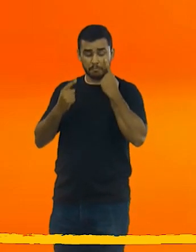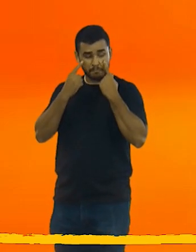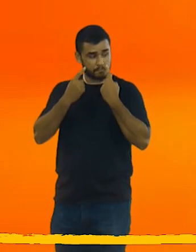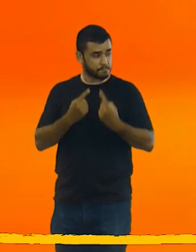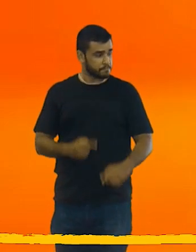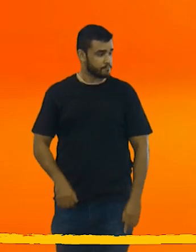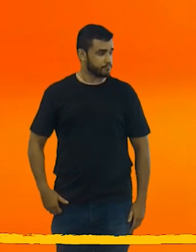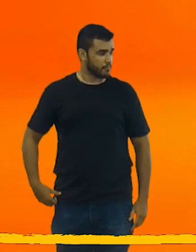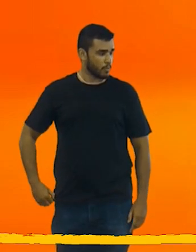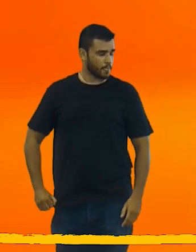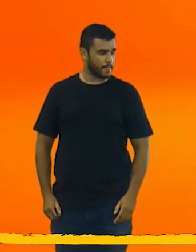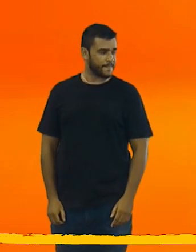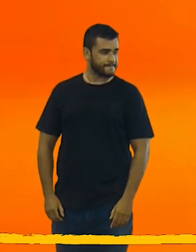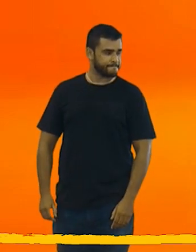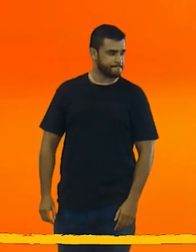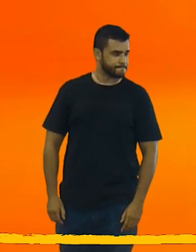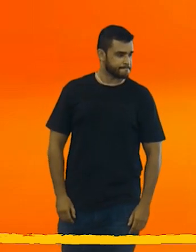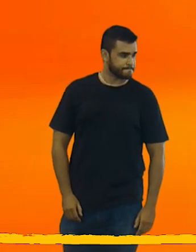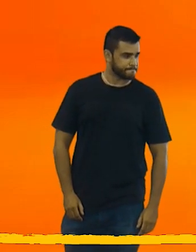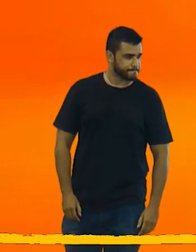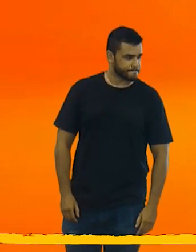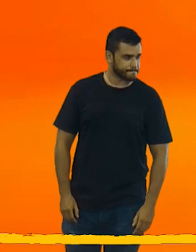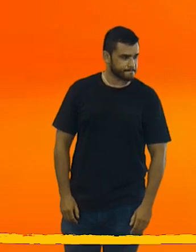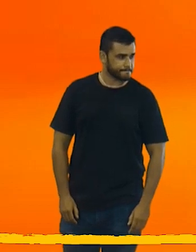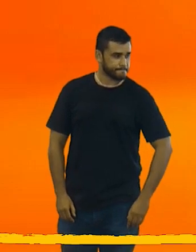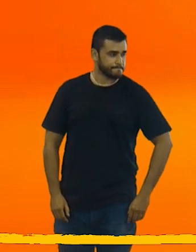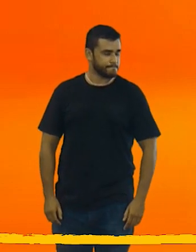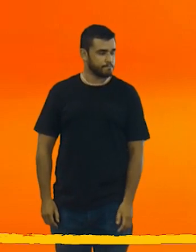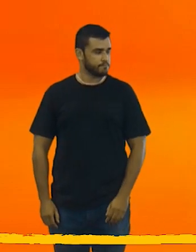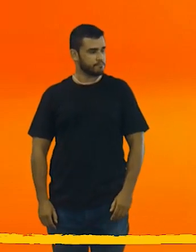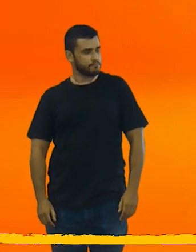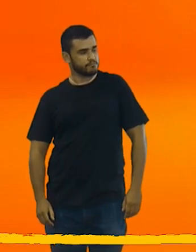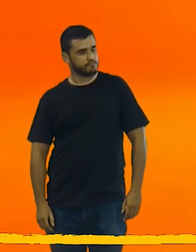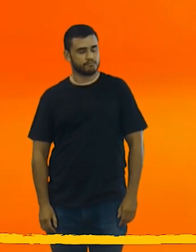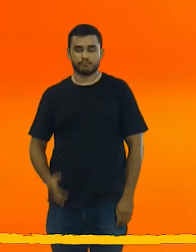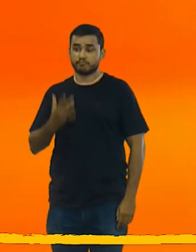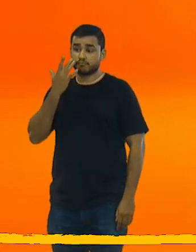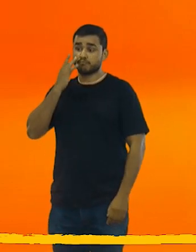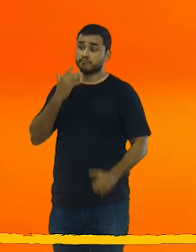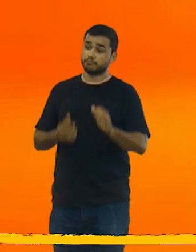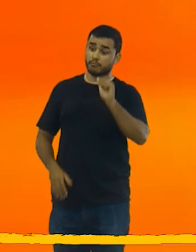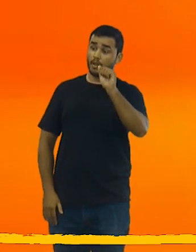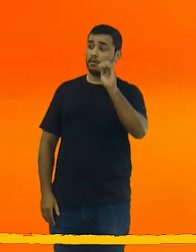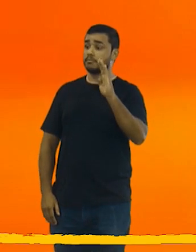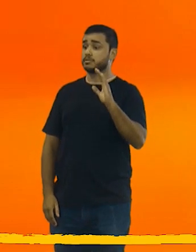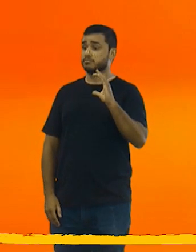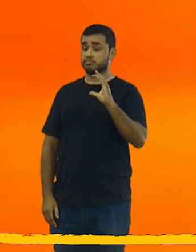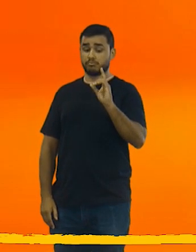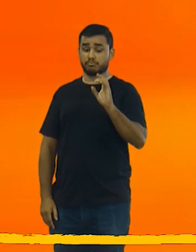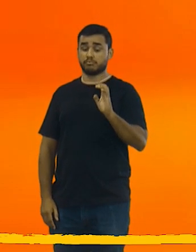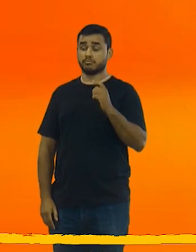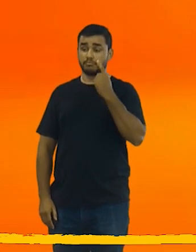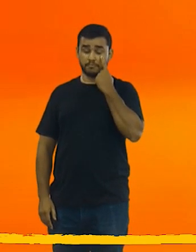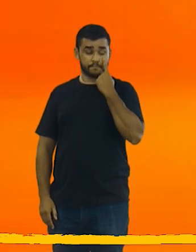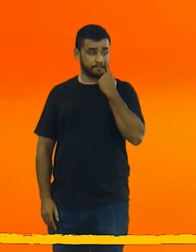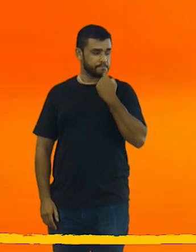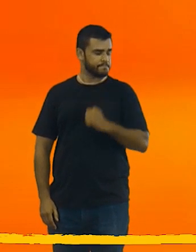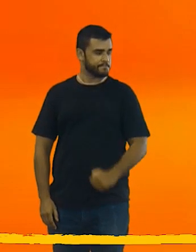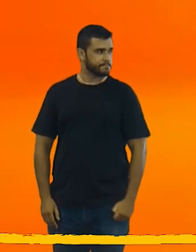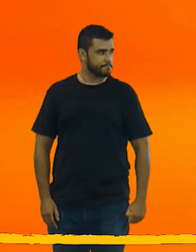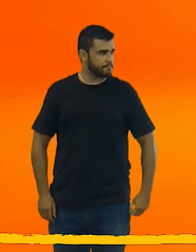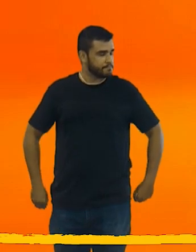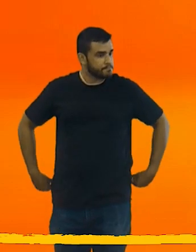do meio, letra C, busca o sertão universal, D, o sertanejo e sua cor local, ou é